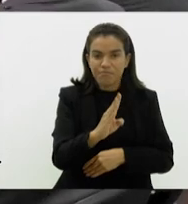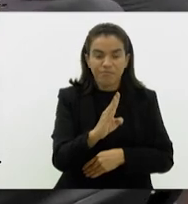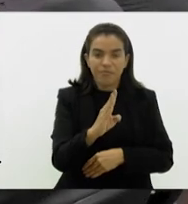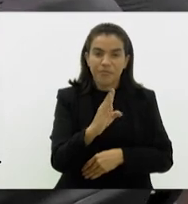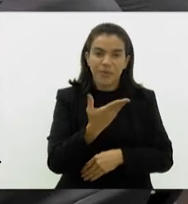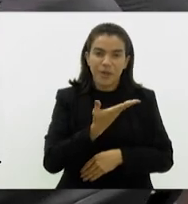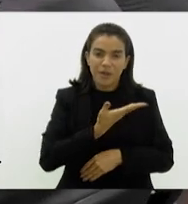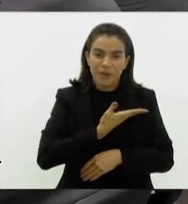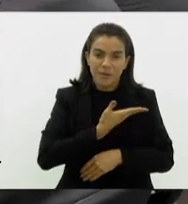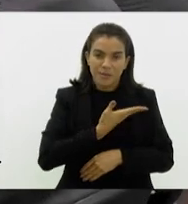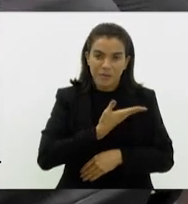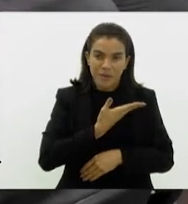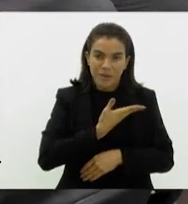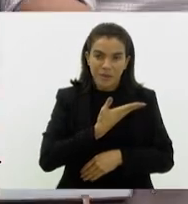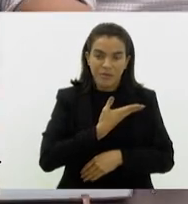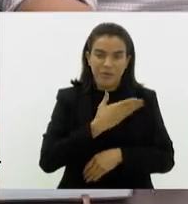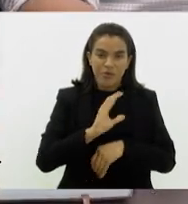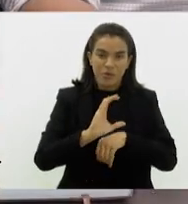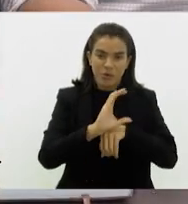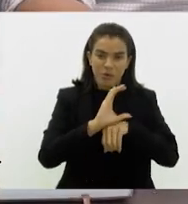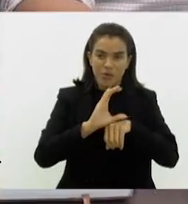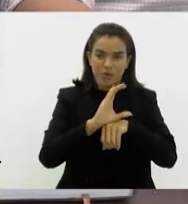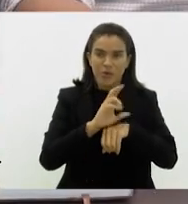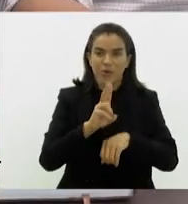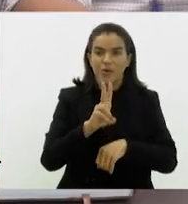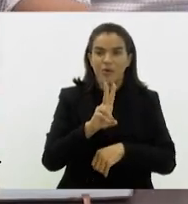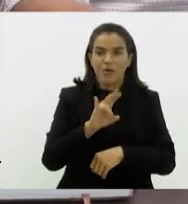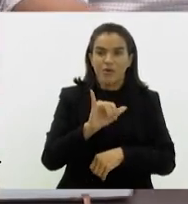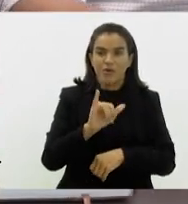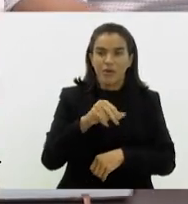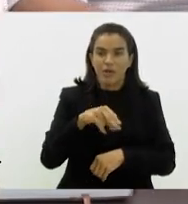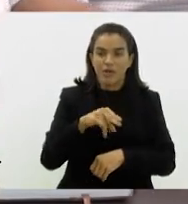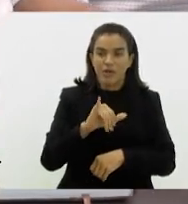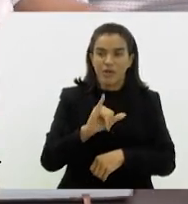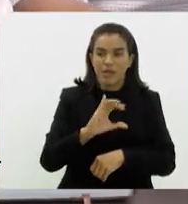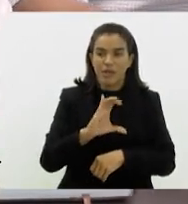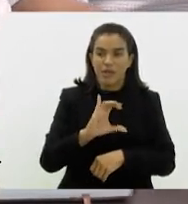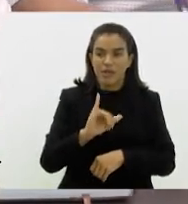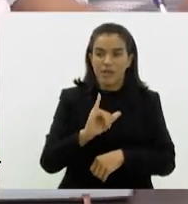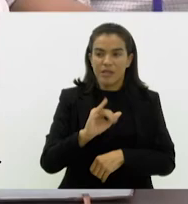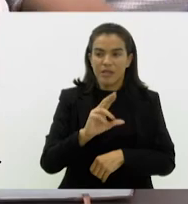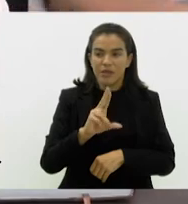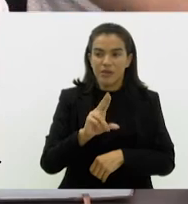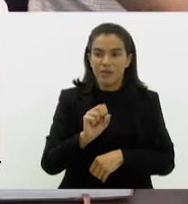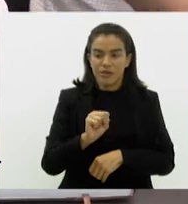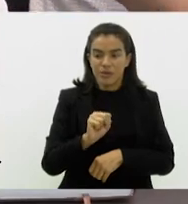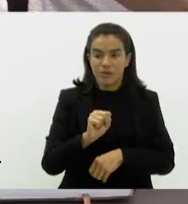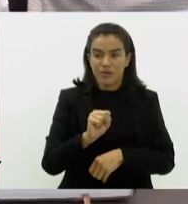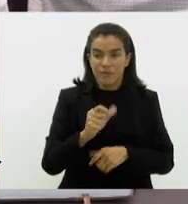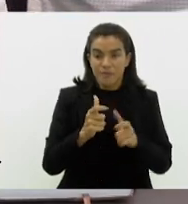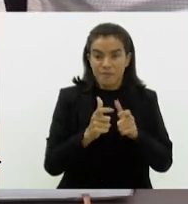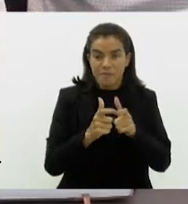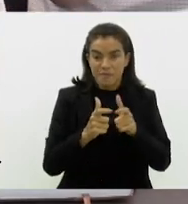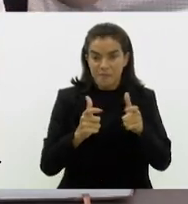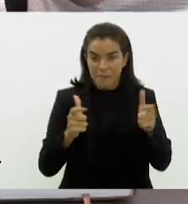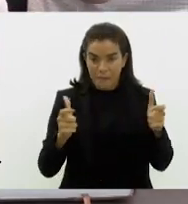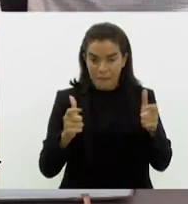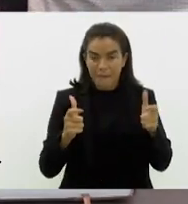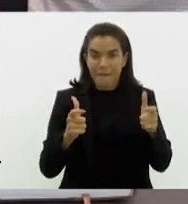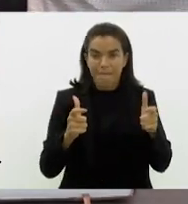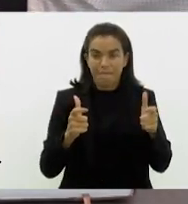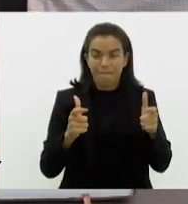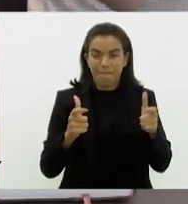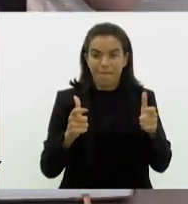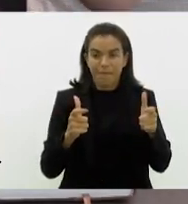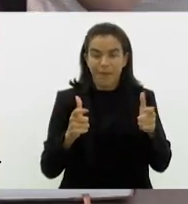meu colega constitucionalista, Vinícius Cozzolino, que é a seguinte. A maior parte, deputado